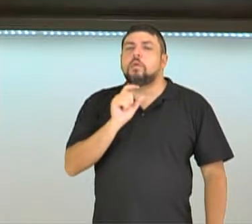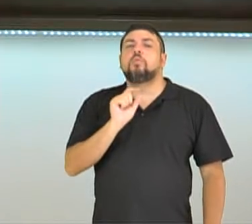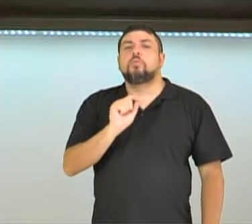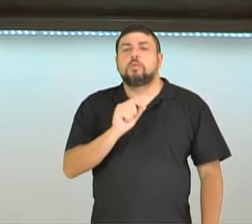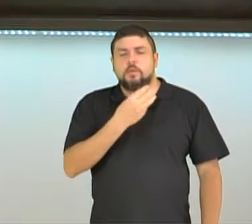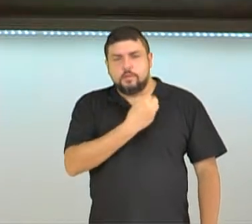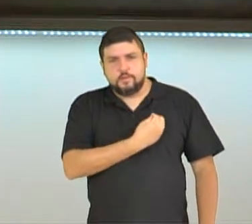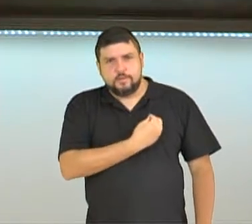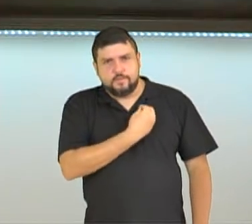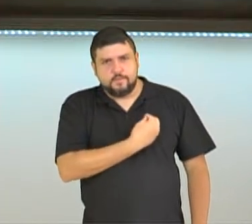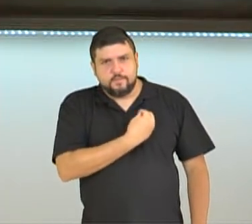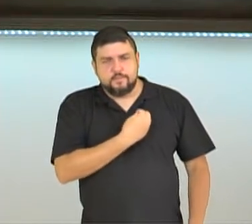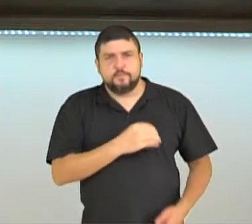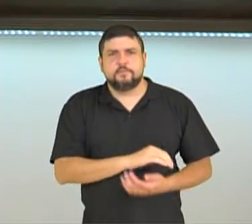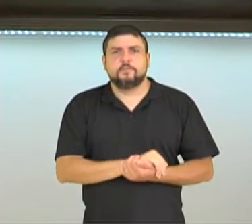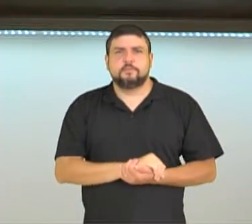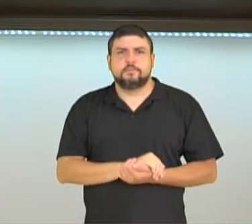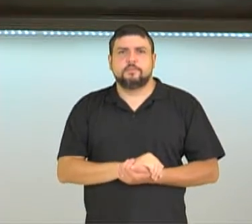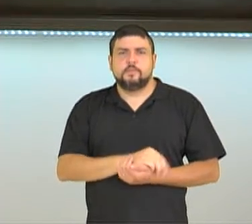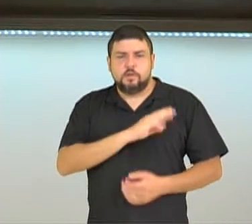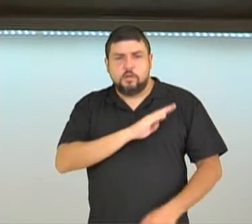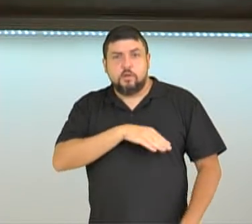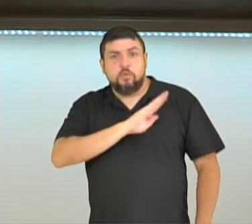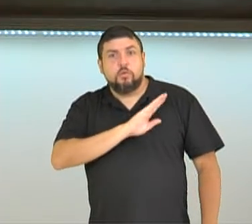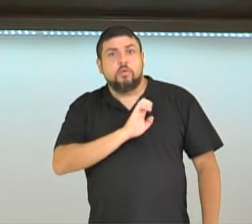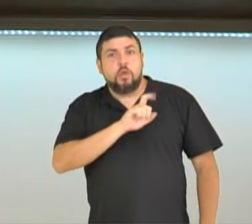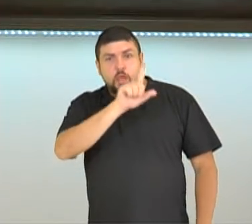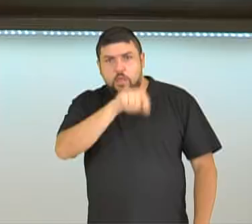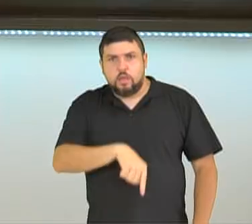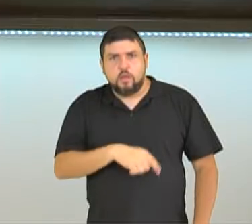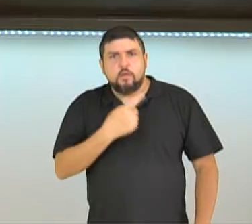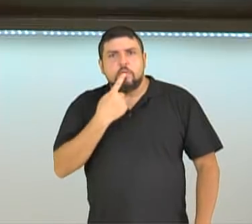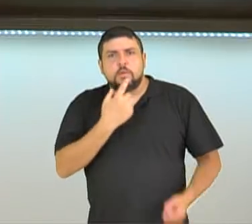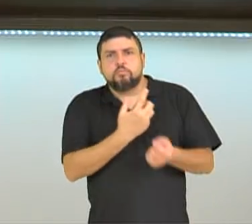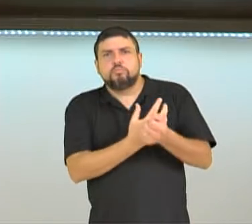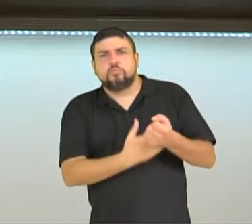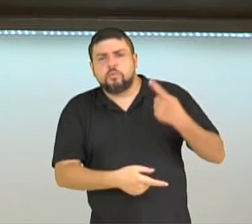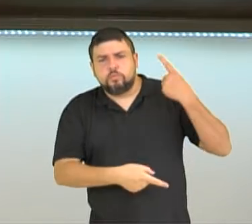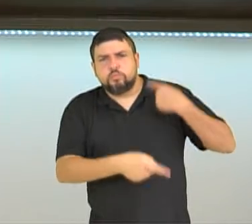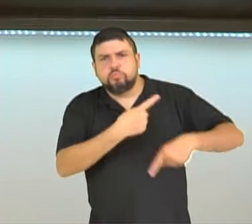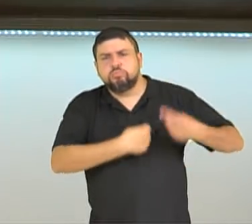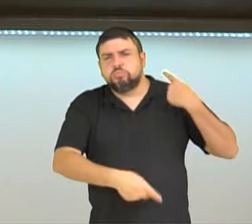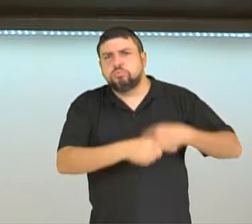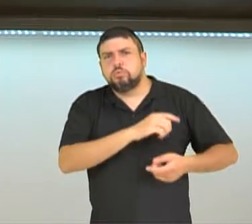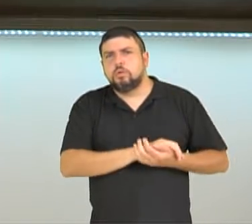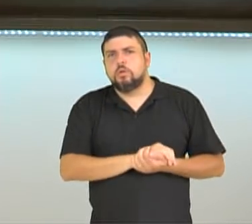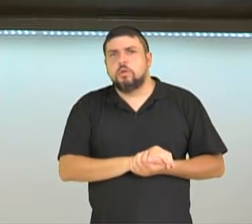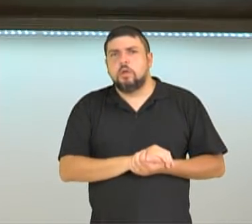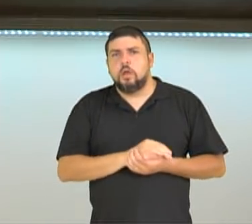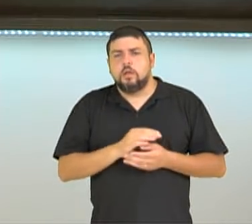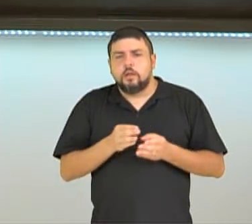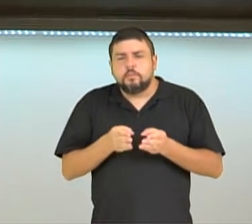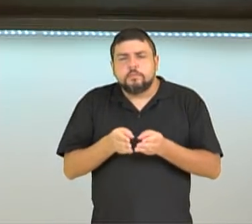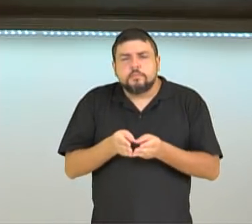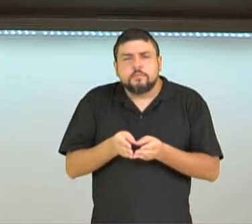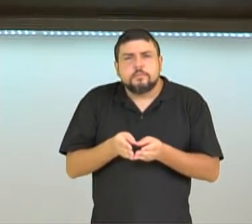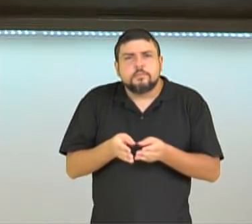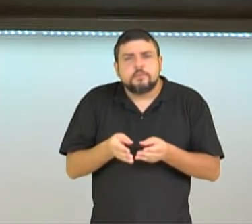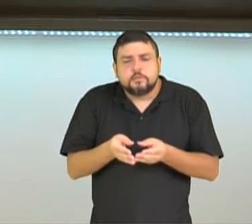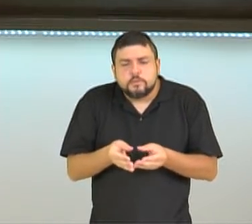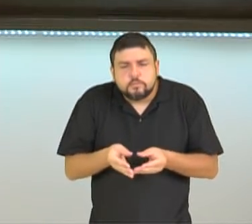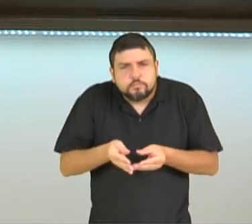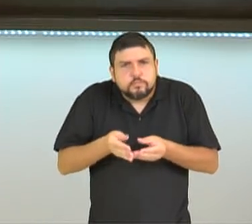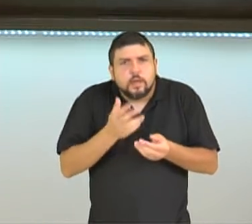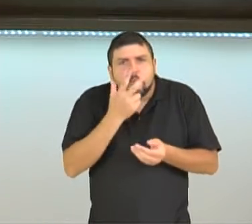coração vermelho representa a vida, representa o sangue também. E as mãos naquela posição ali, de uma forma até mesmo carinhosa, com